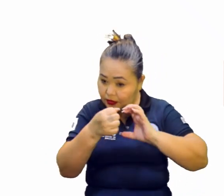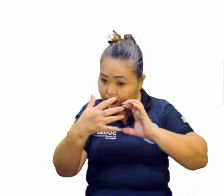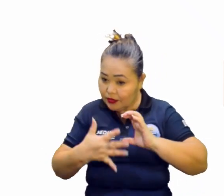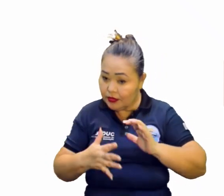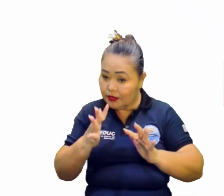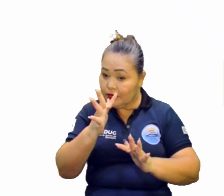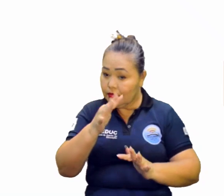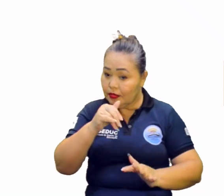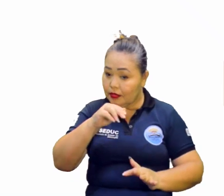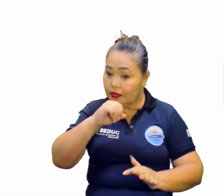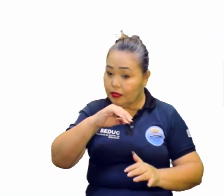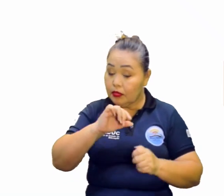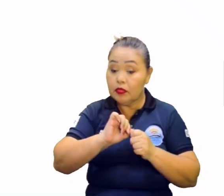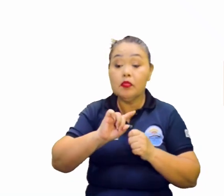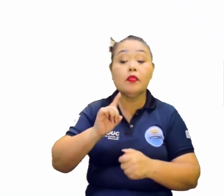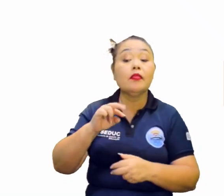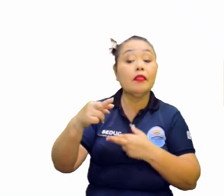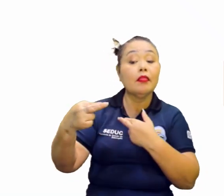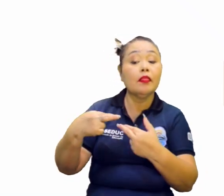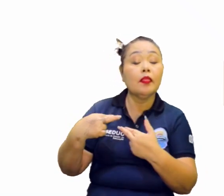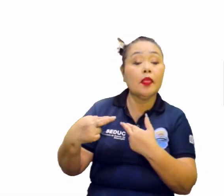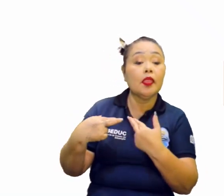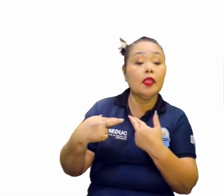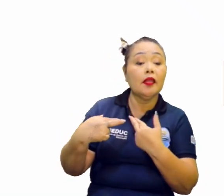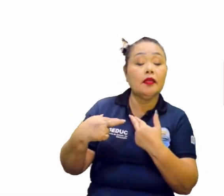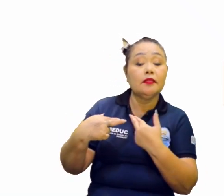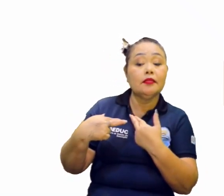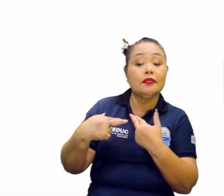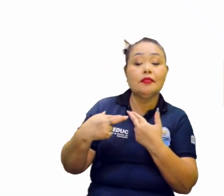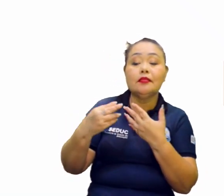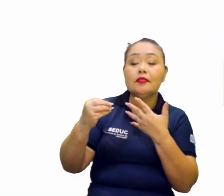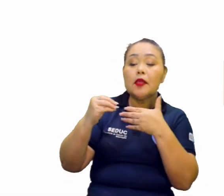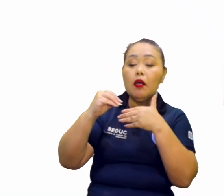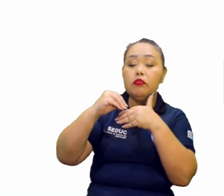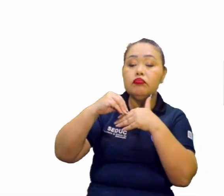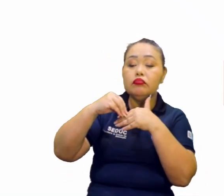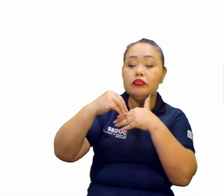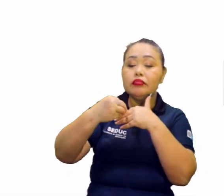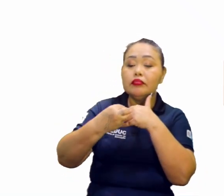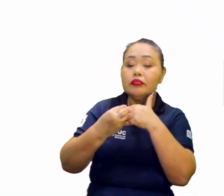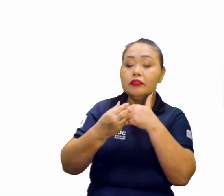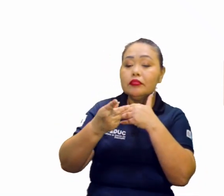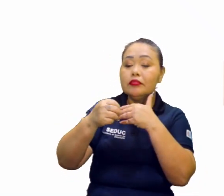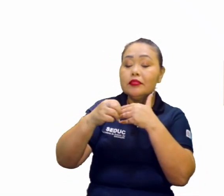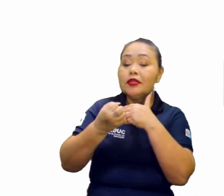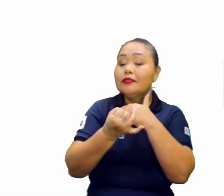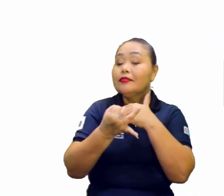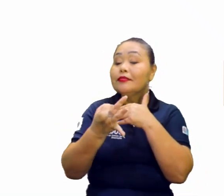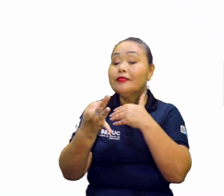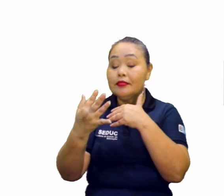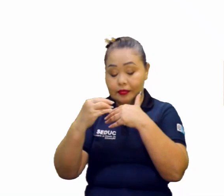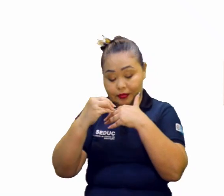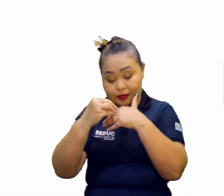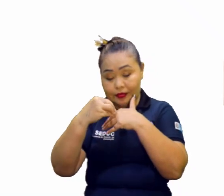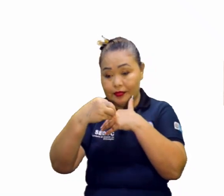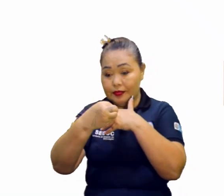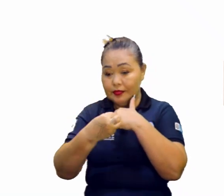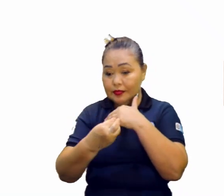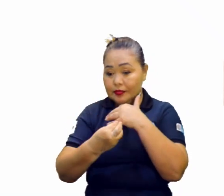relação à porosidade, à quantidade, vamos dizer,